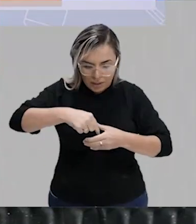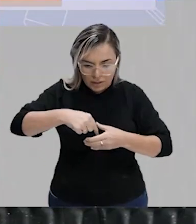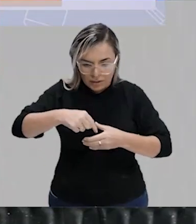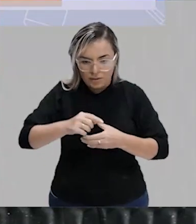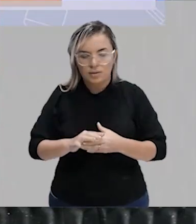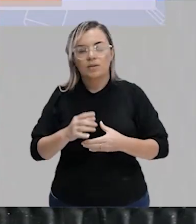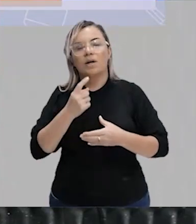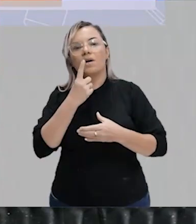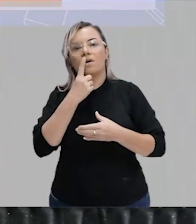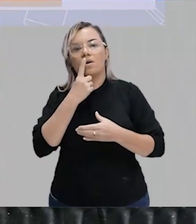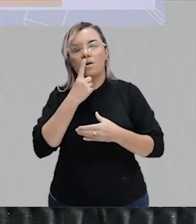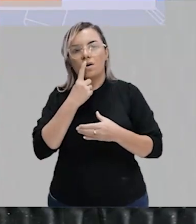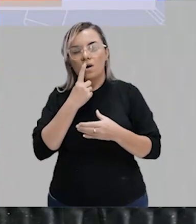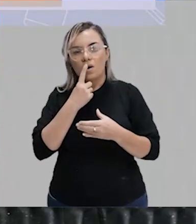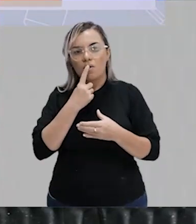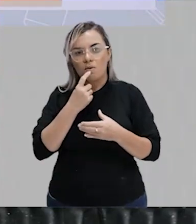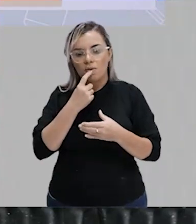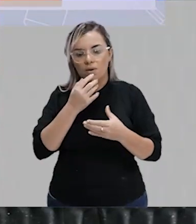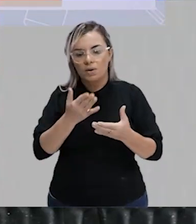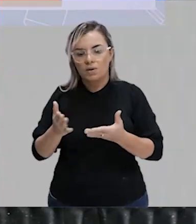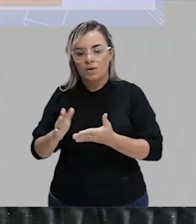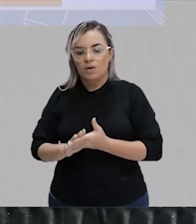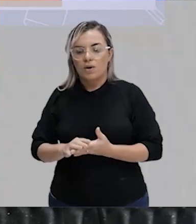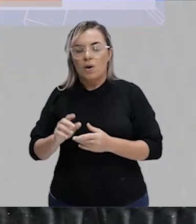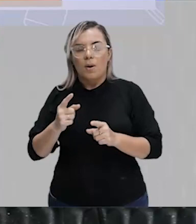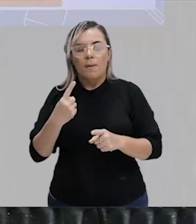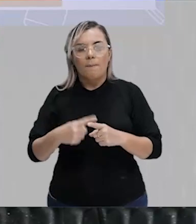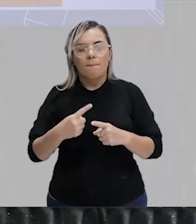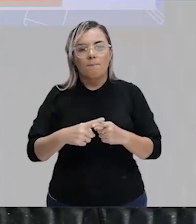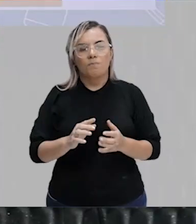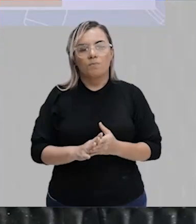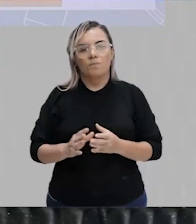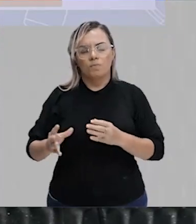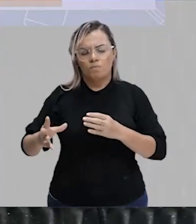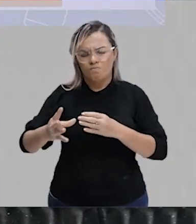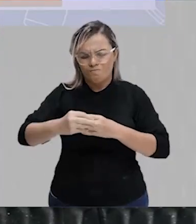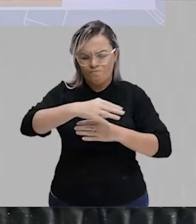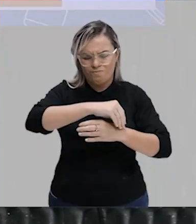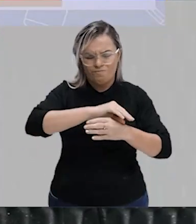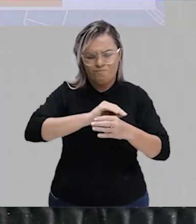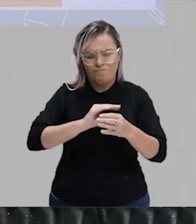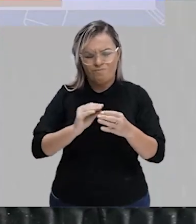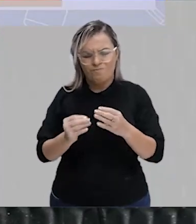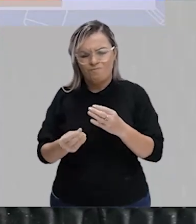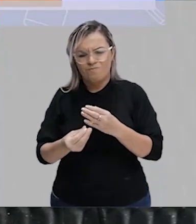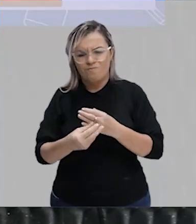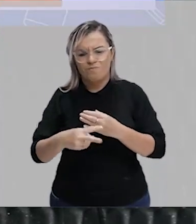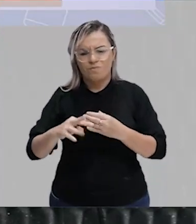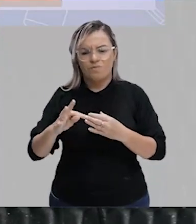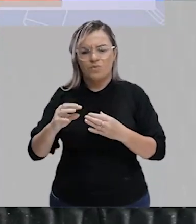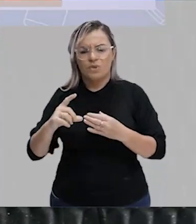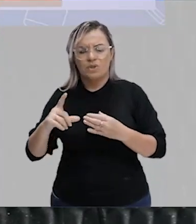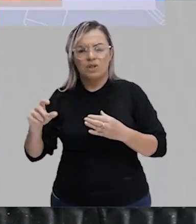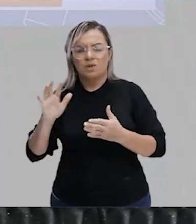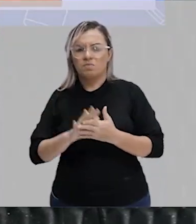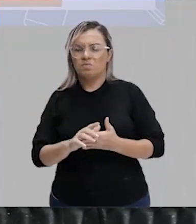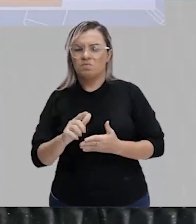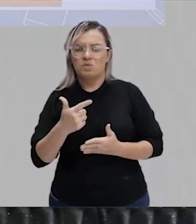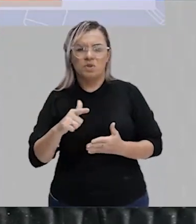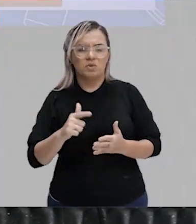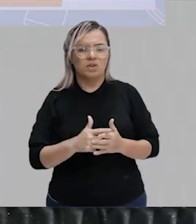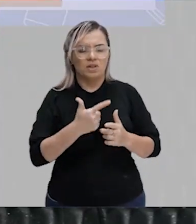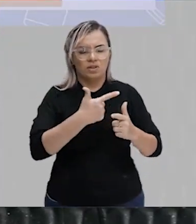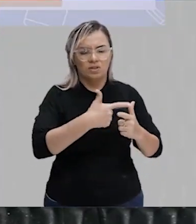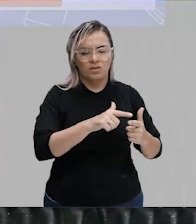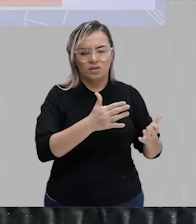aqui tinha menos vitelo e aqui tinha muito vitelo. Então, onde tem muito vitelo, não sofre divisão. Por isso